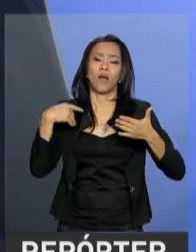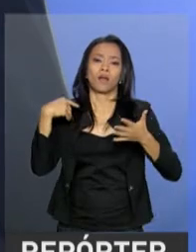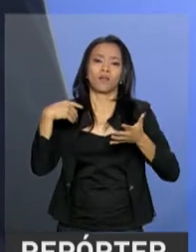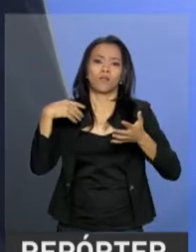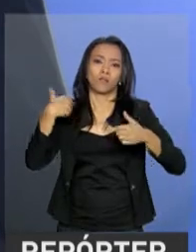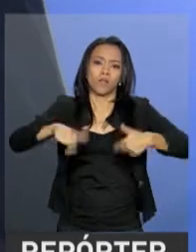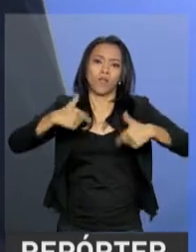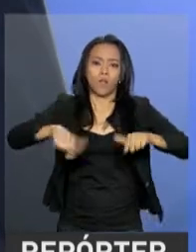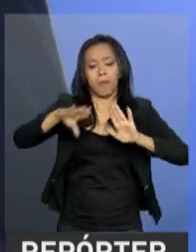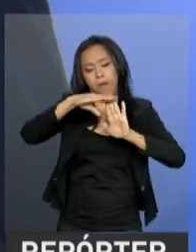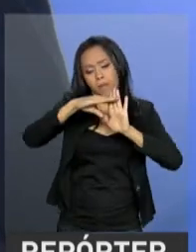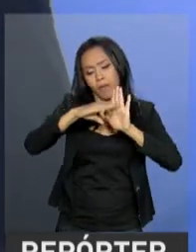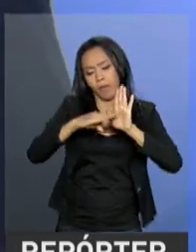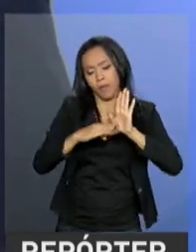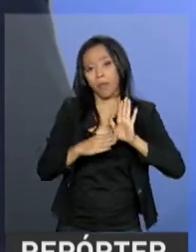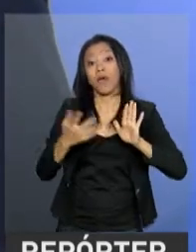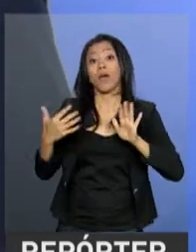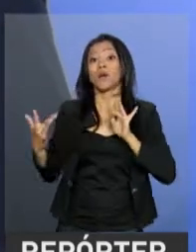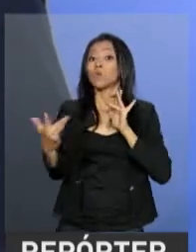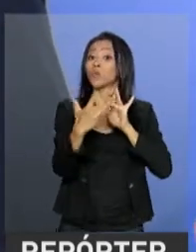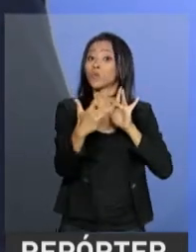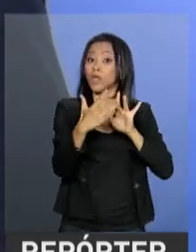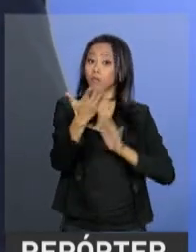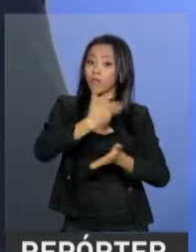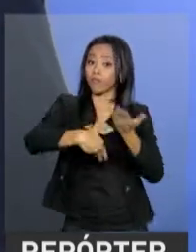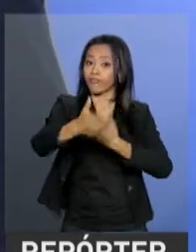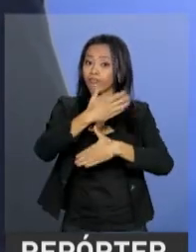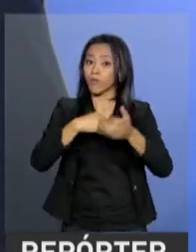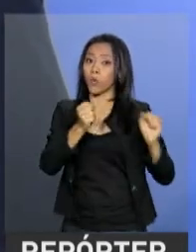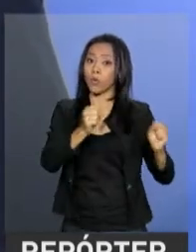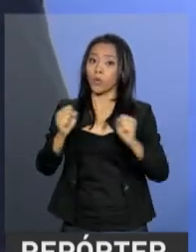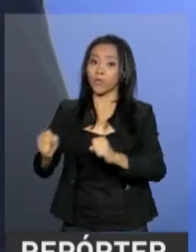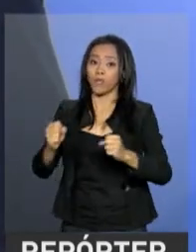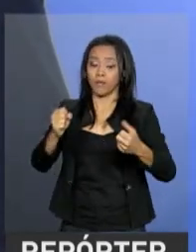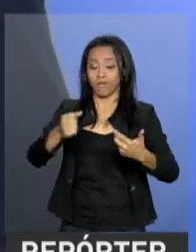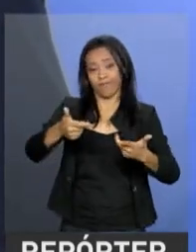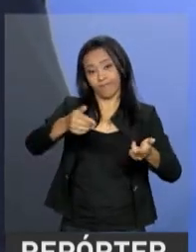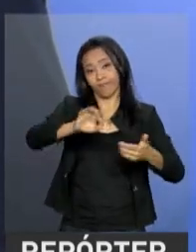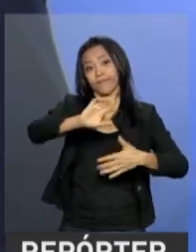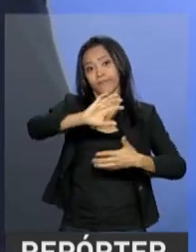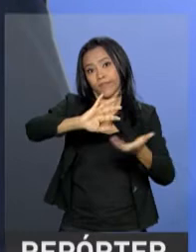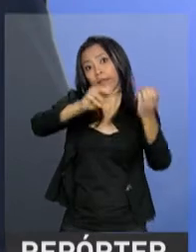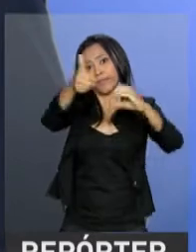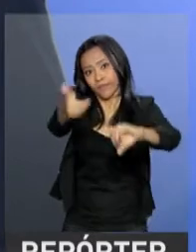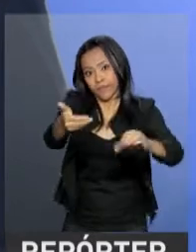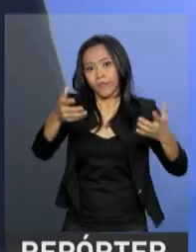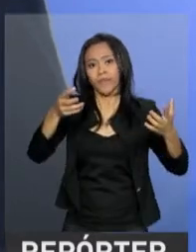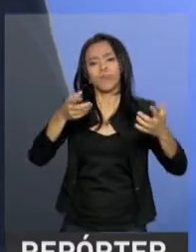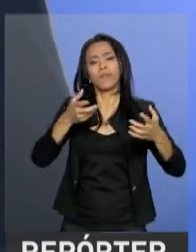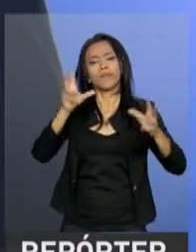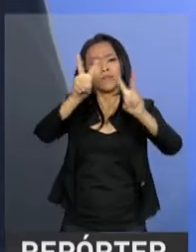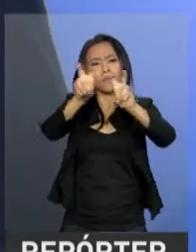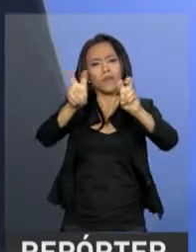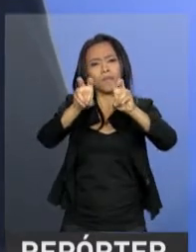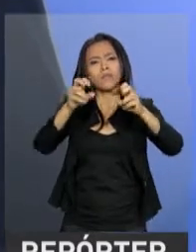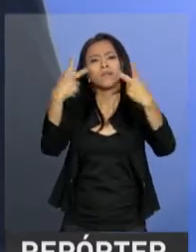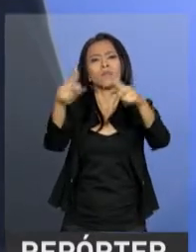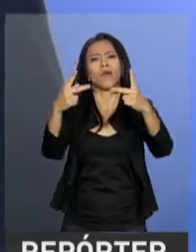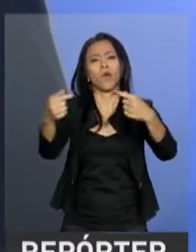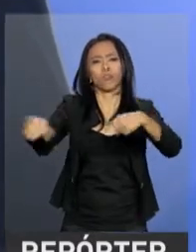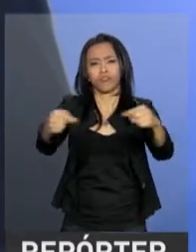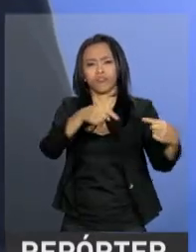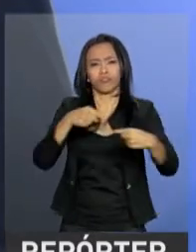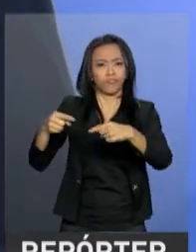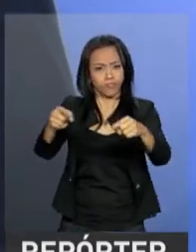na interlocução com o poder legislativo para aprovar temas importantes que estão em discussão então esse foi